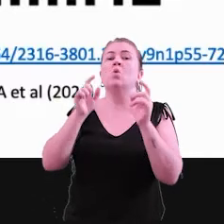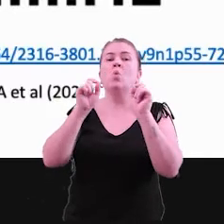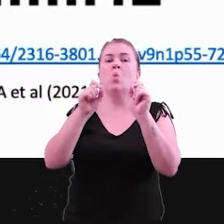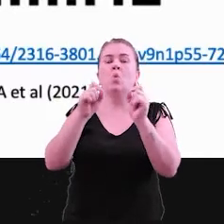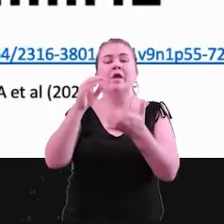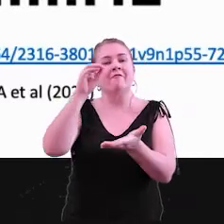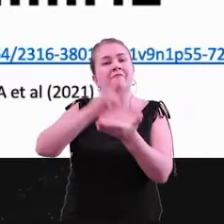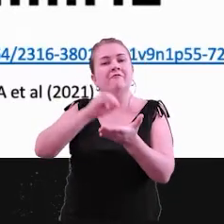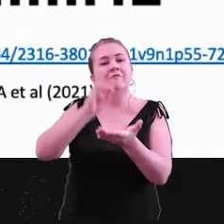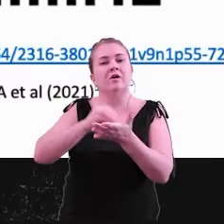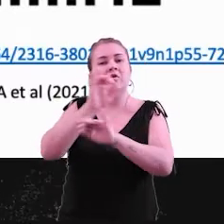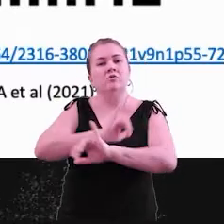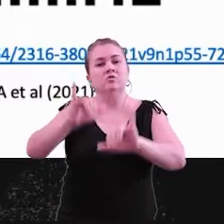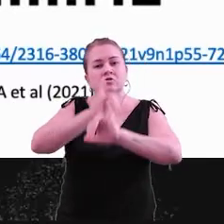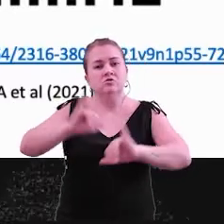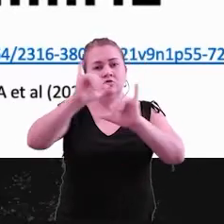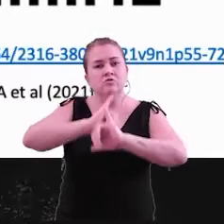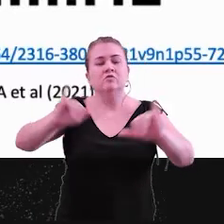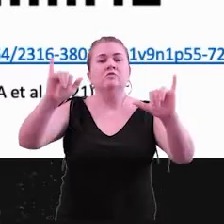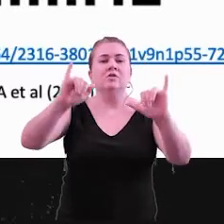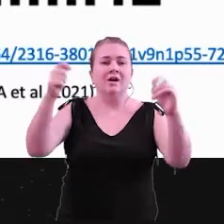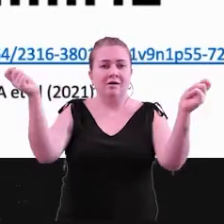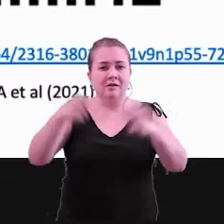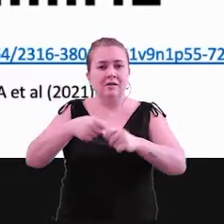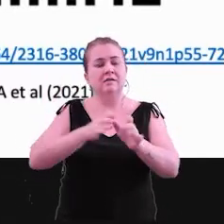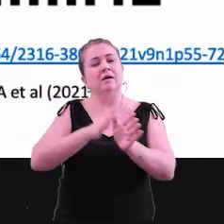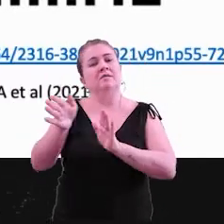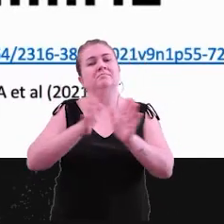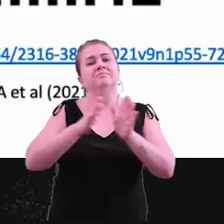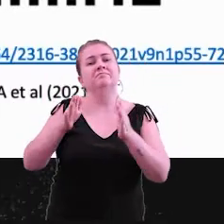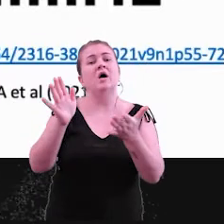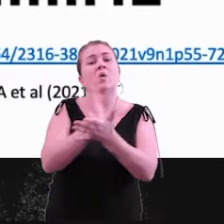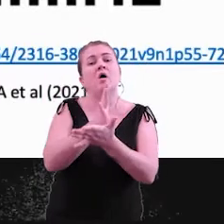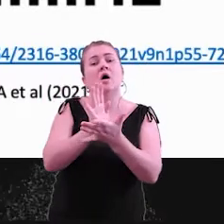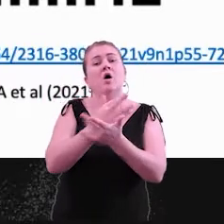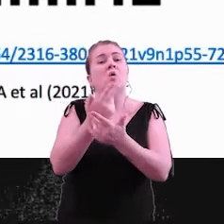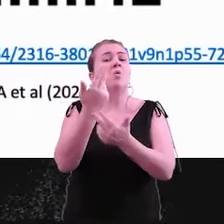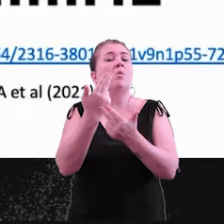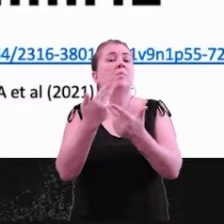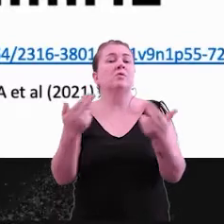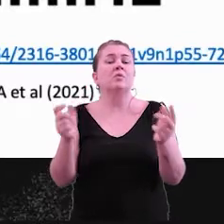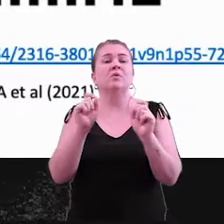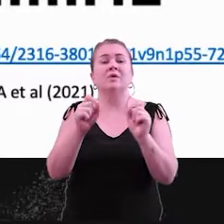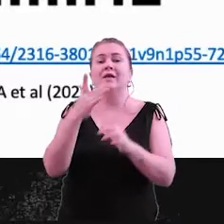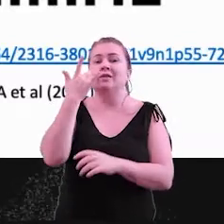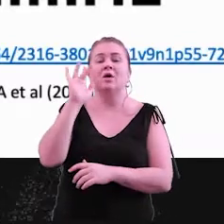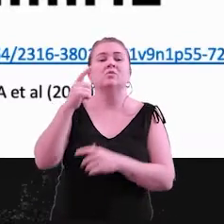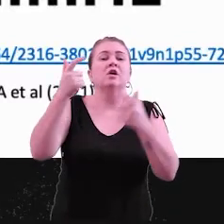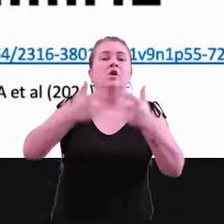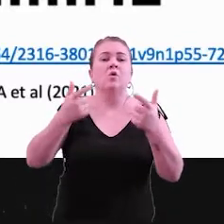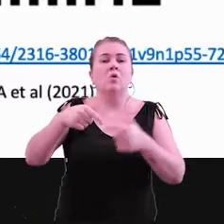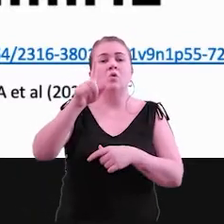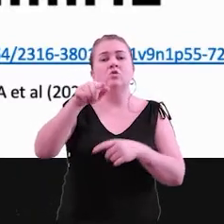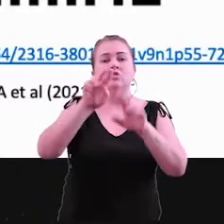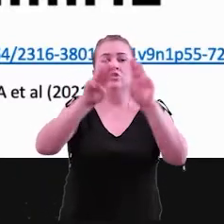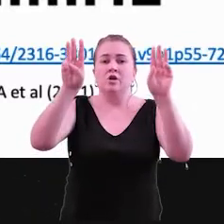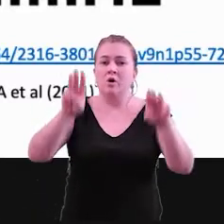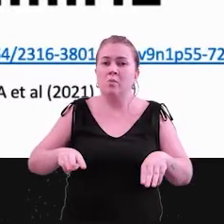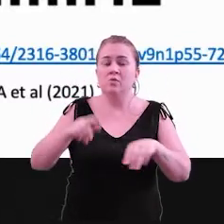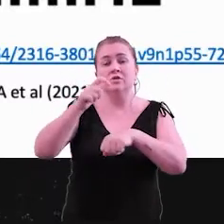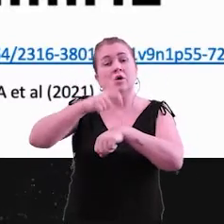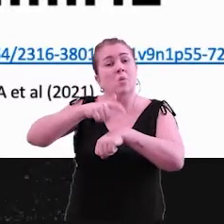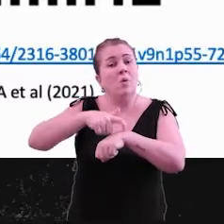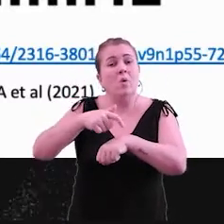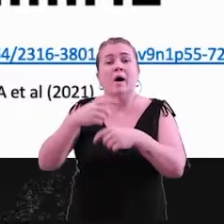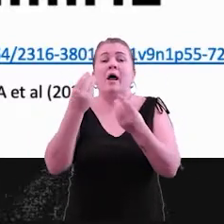sabiam como chegar ao museu, o horário, o valor do ingresso, quais atividades que tinham, se era pago, se